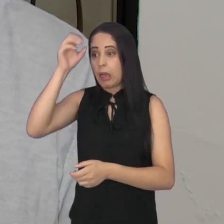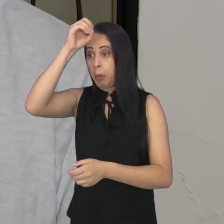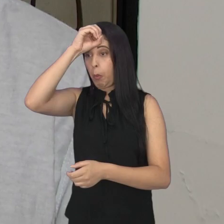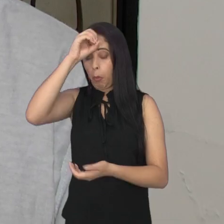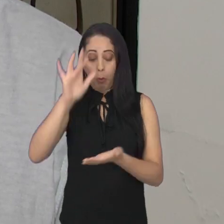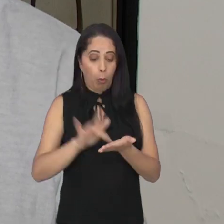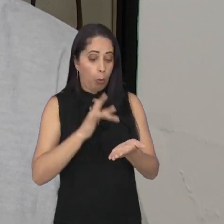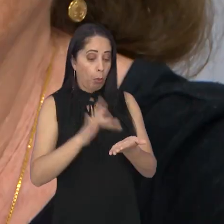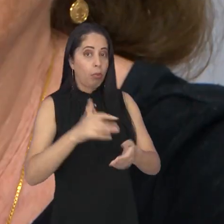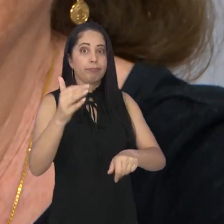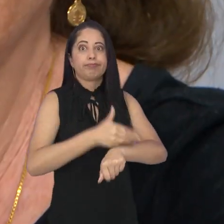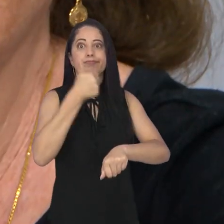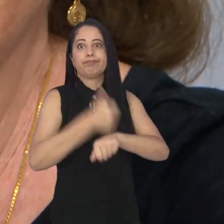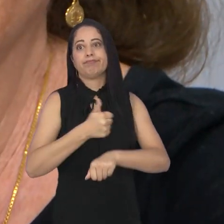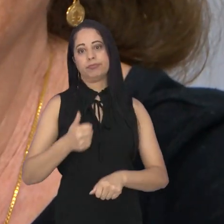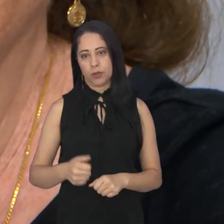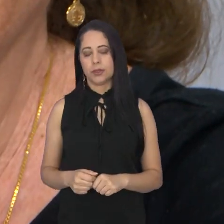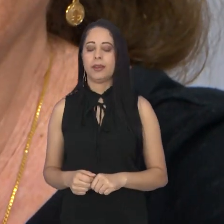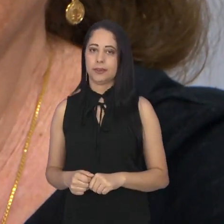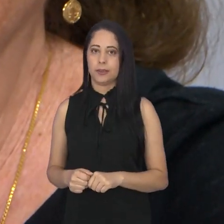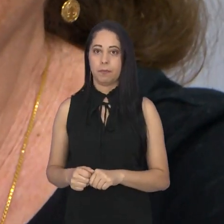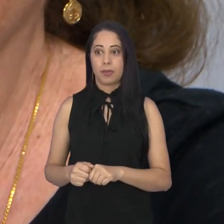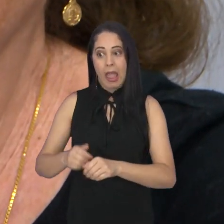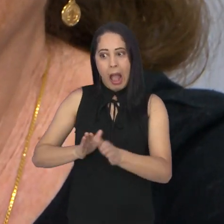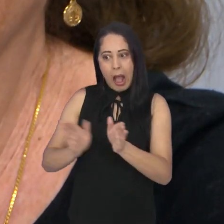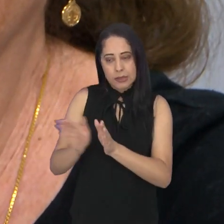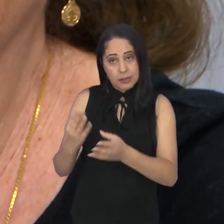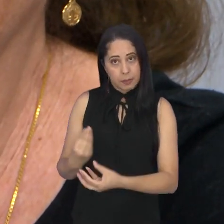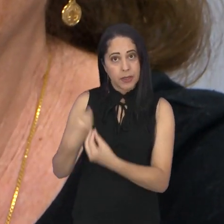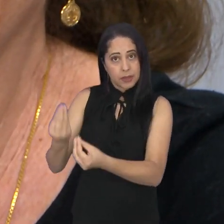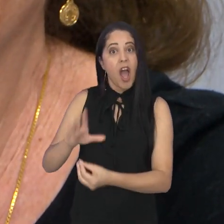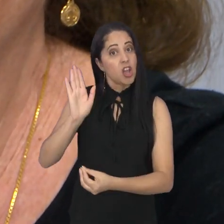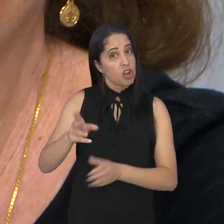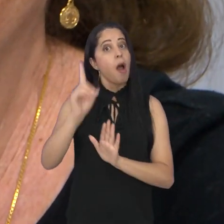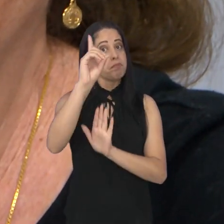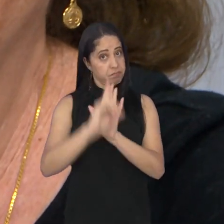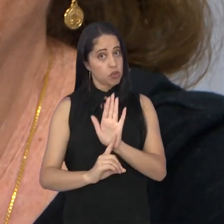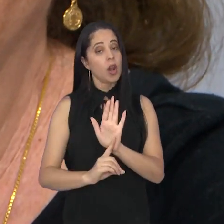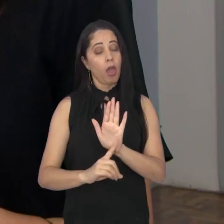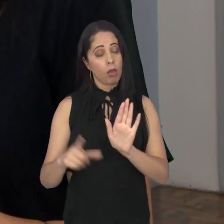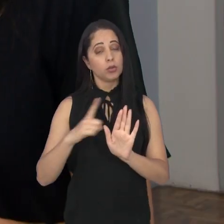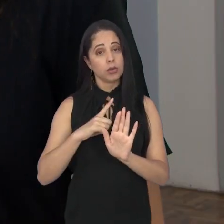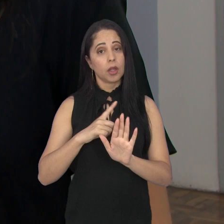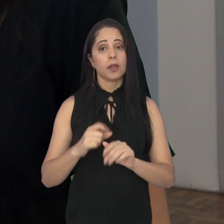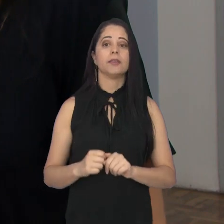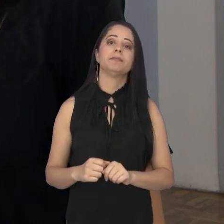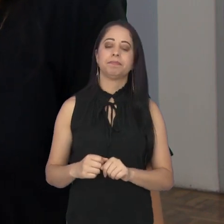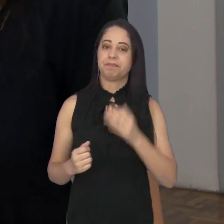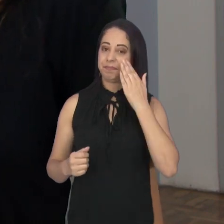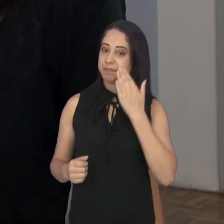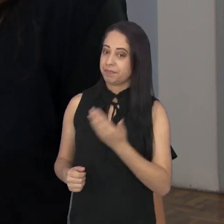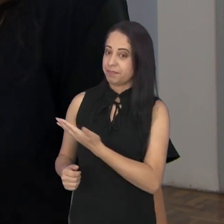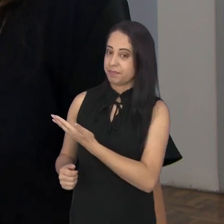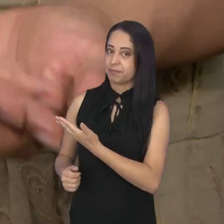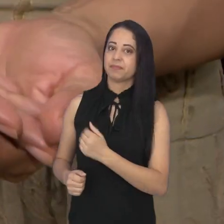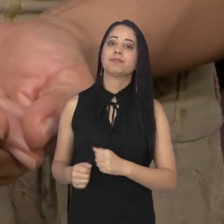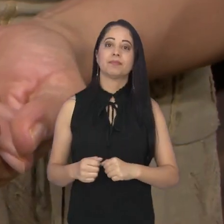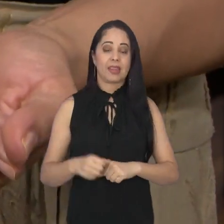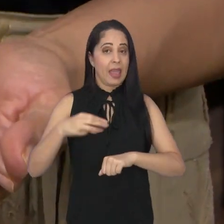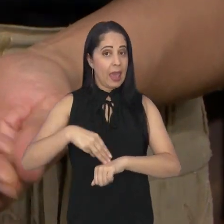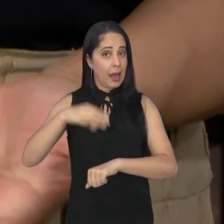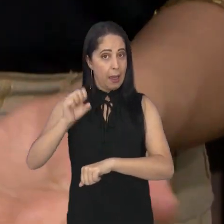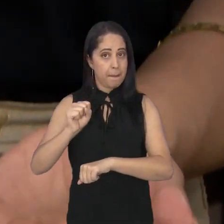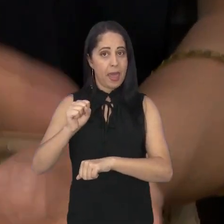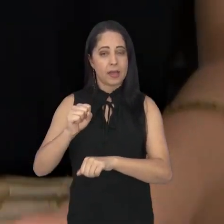ele está caindo num golpe. E garantir essa acessibilidade já é um direito dos idosos, como explica a Débora Guedes, mestre